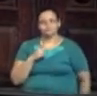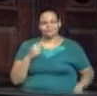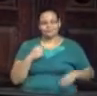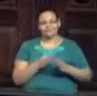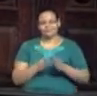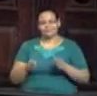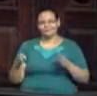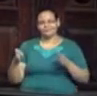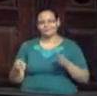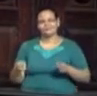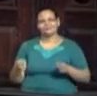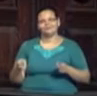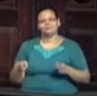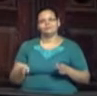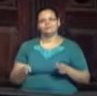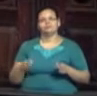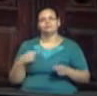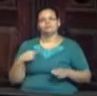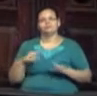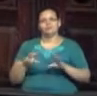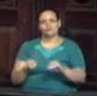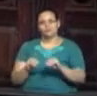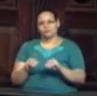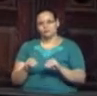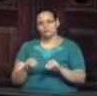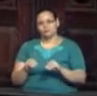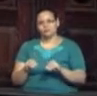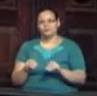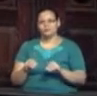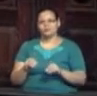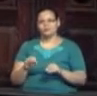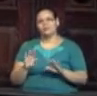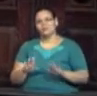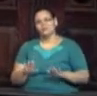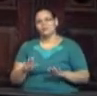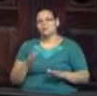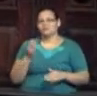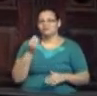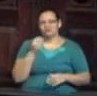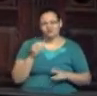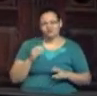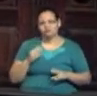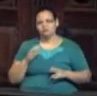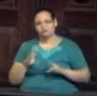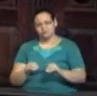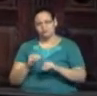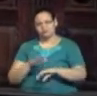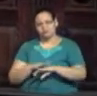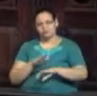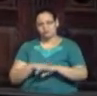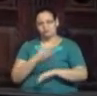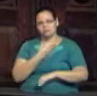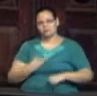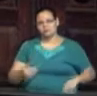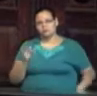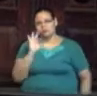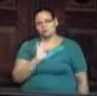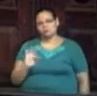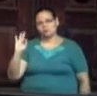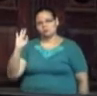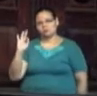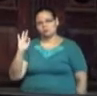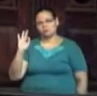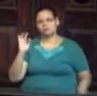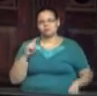período uma intervenção branca do governo federal, que resultou